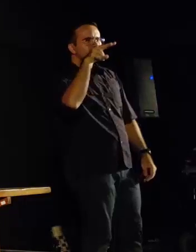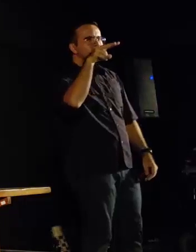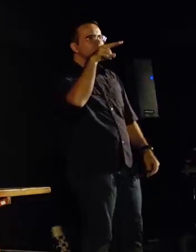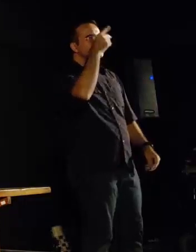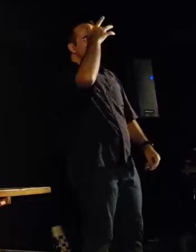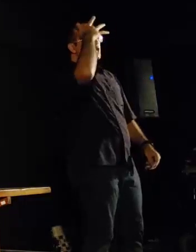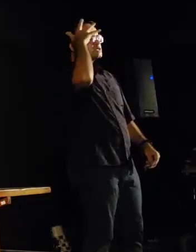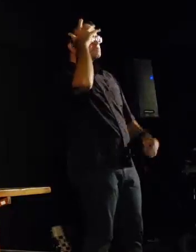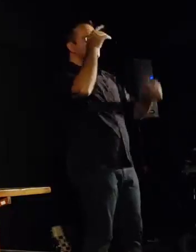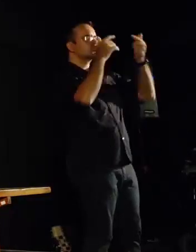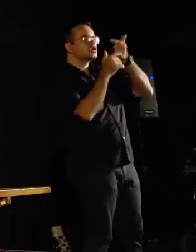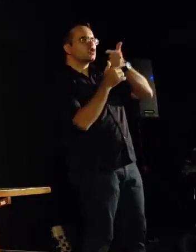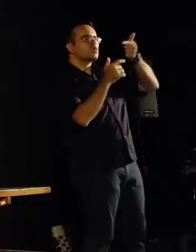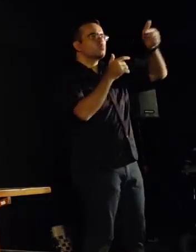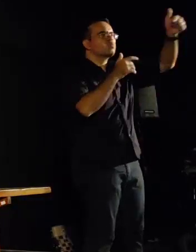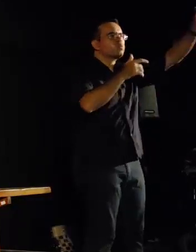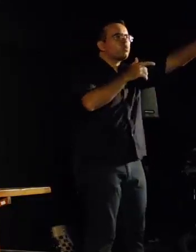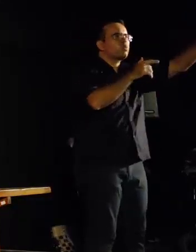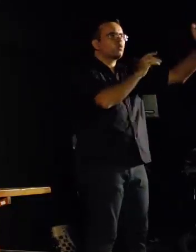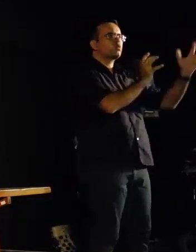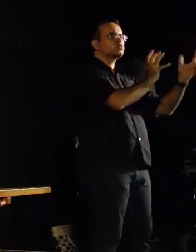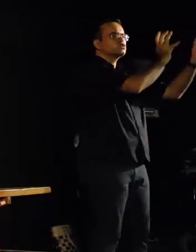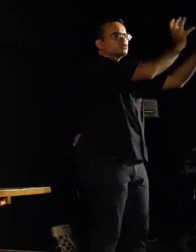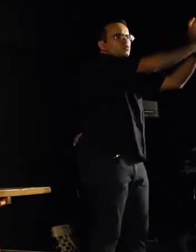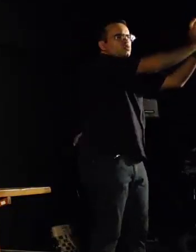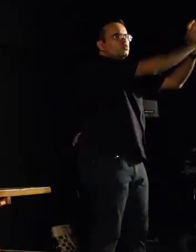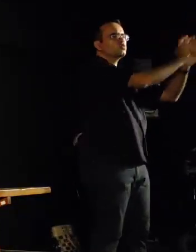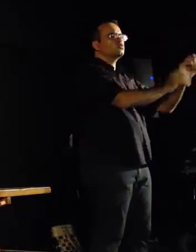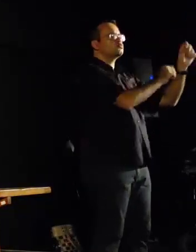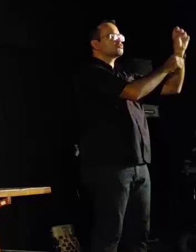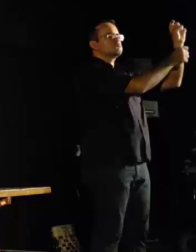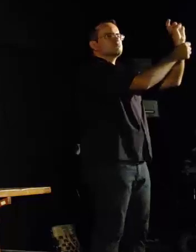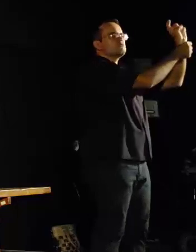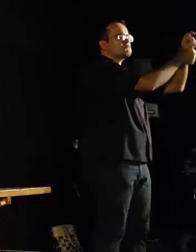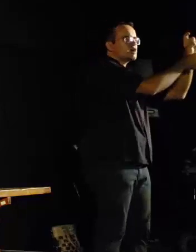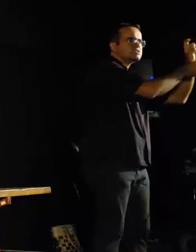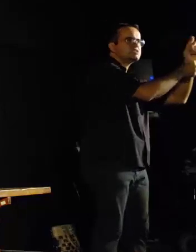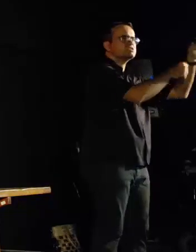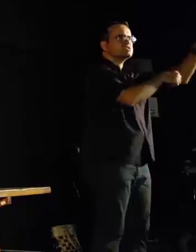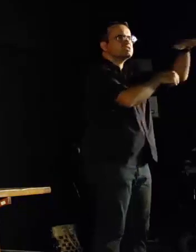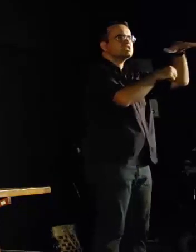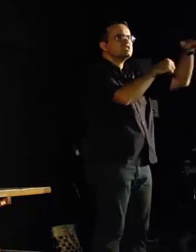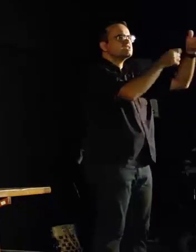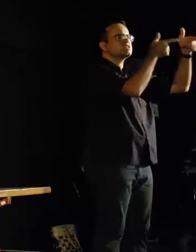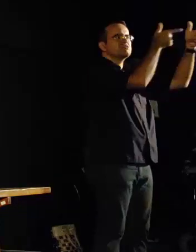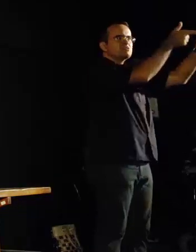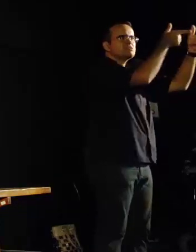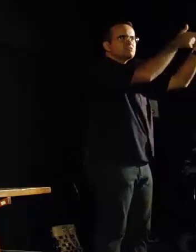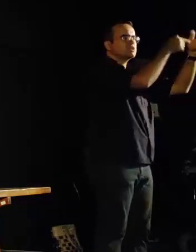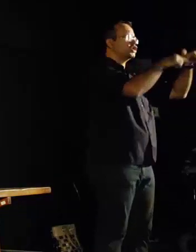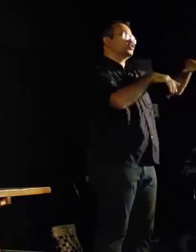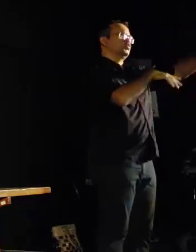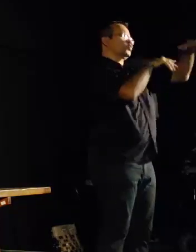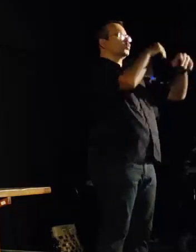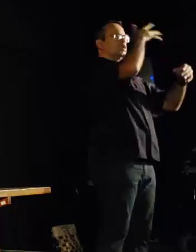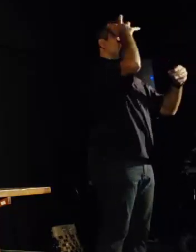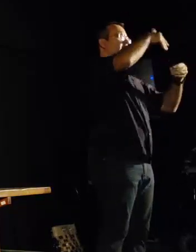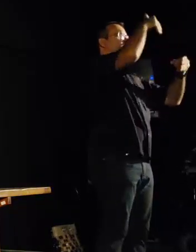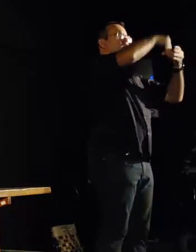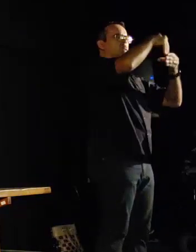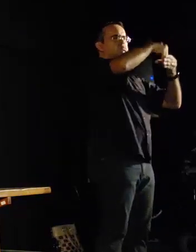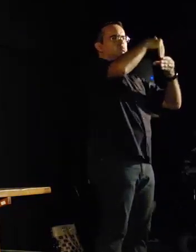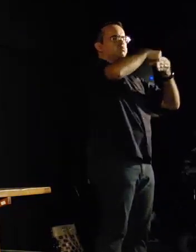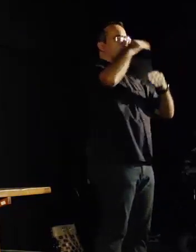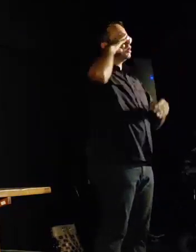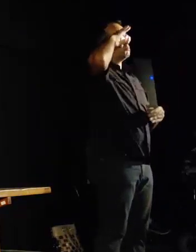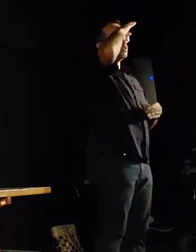outro campo, não é? Os outros, os fascistas, que não são fascistas, os eleitores todos